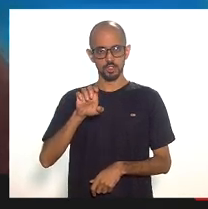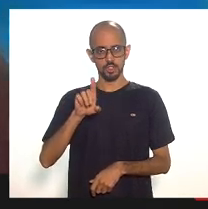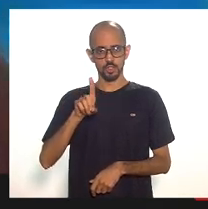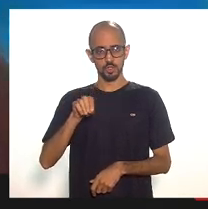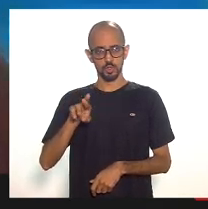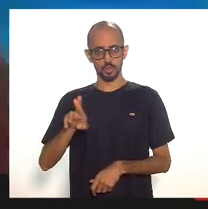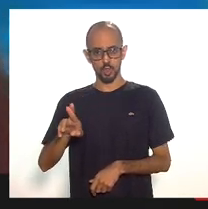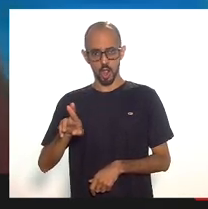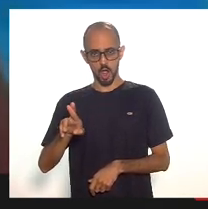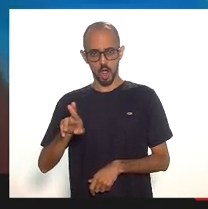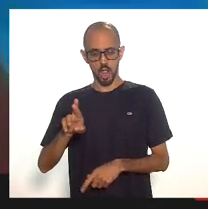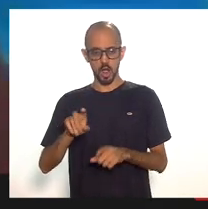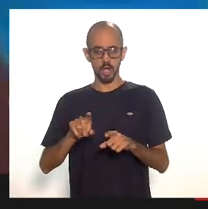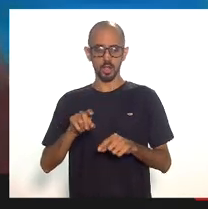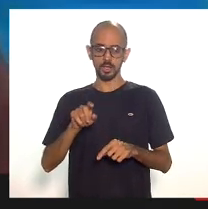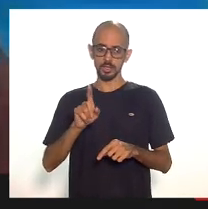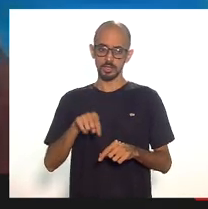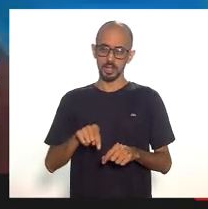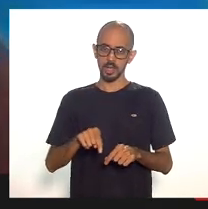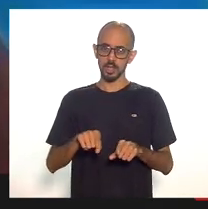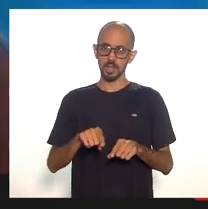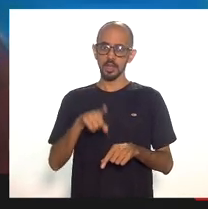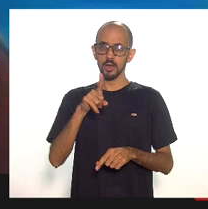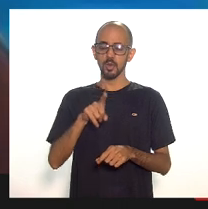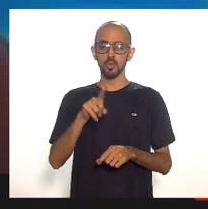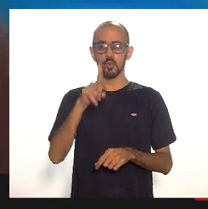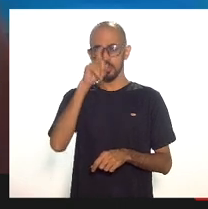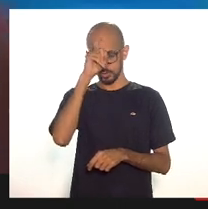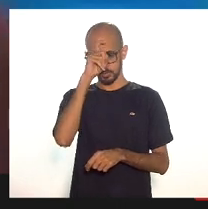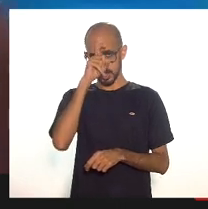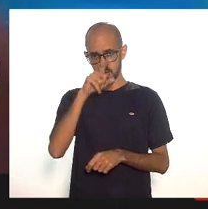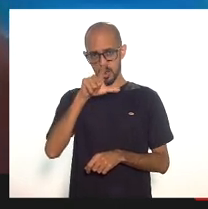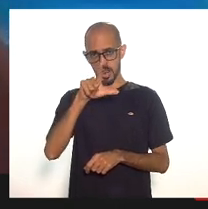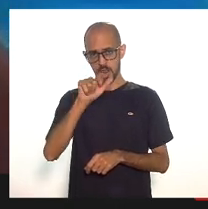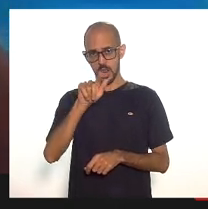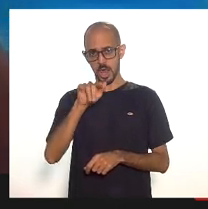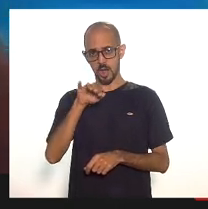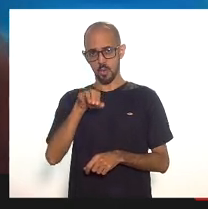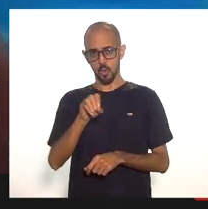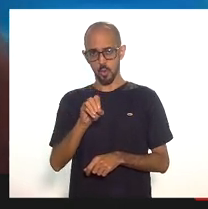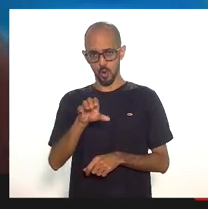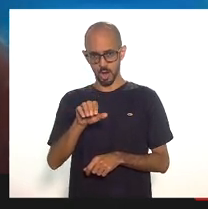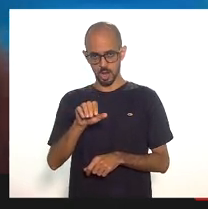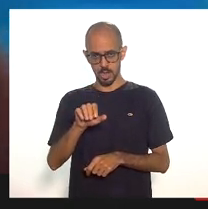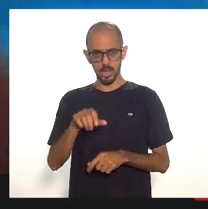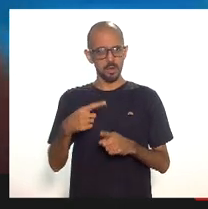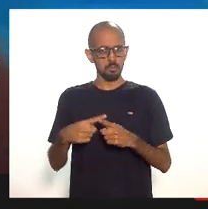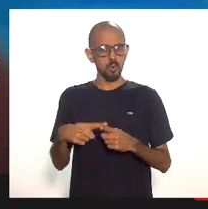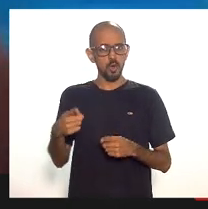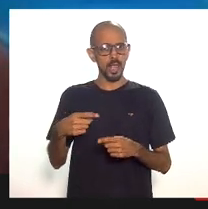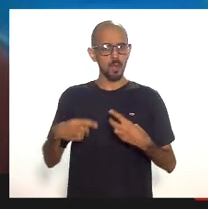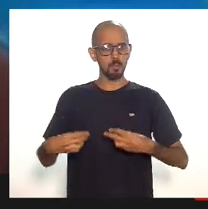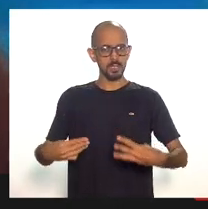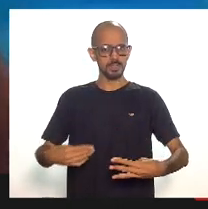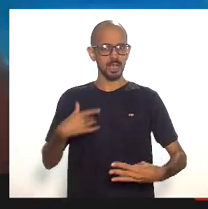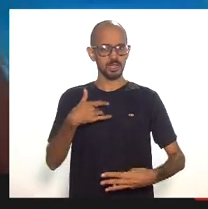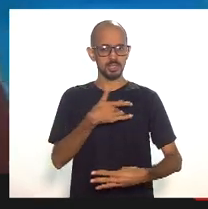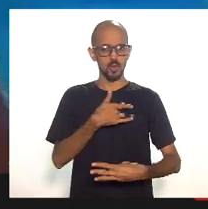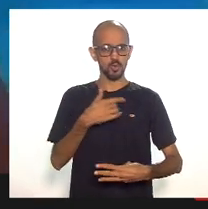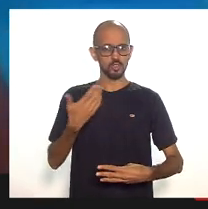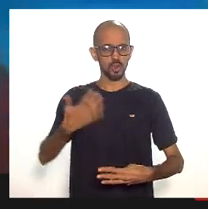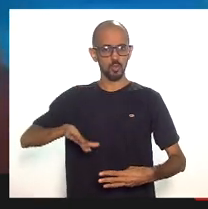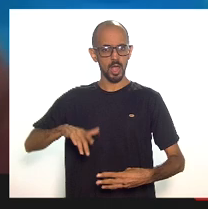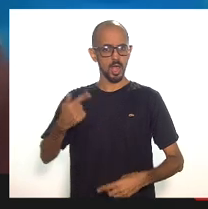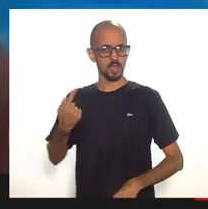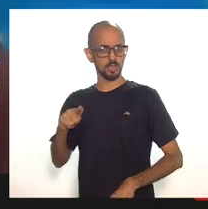empresas que estaria gerindo o Hospital da Lagoa. Por que que o Ministério da Saúde abre mão da sua função de gestor para